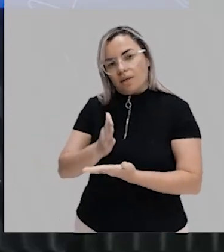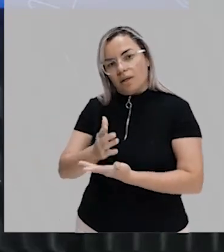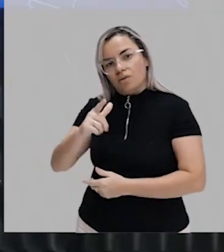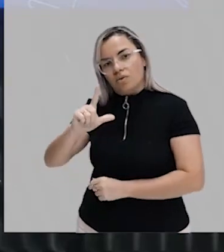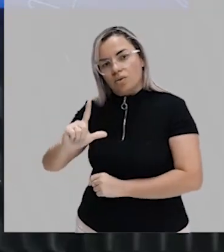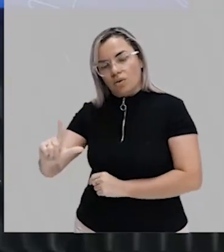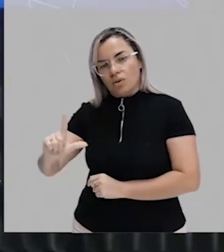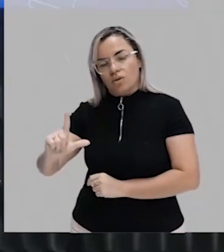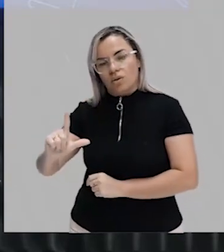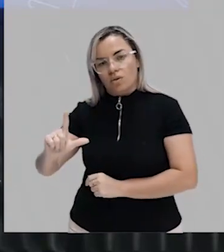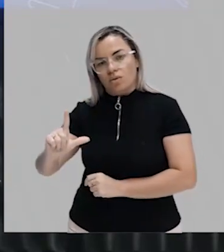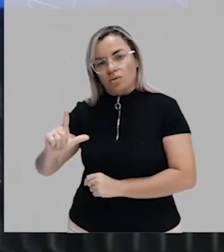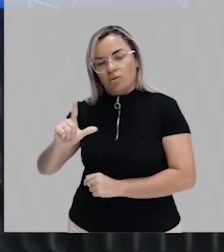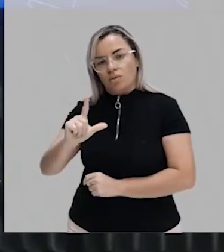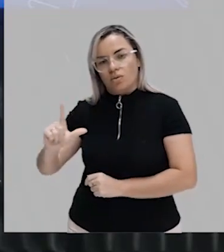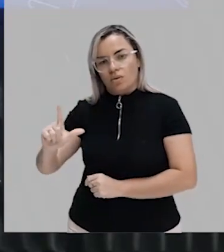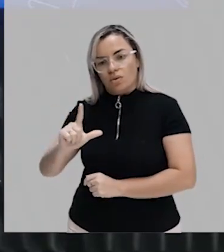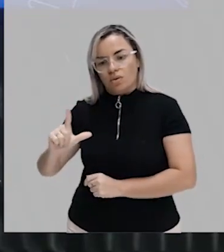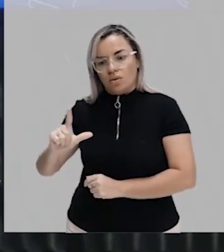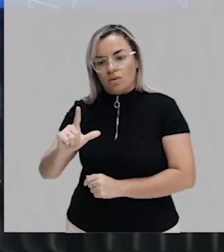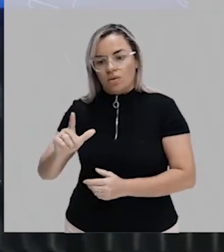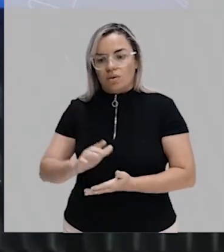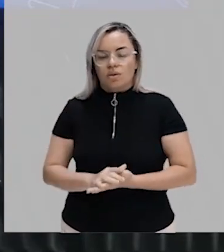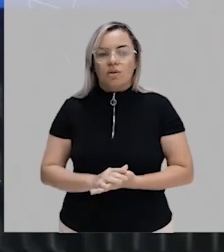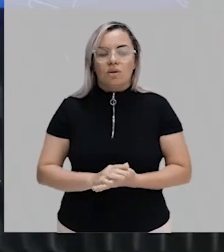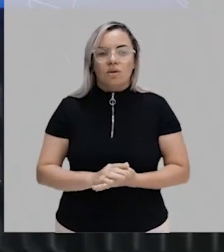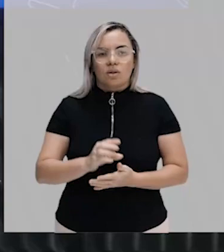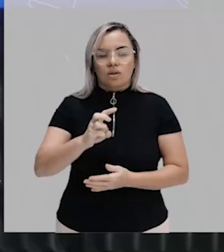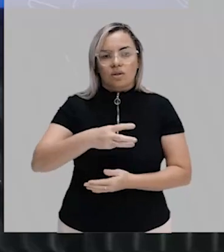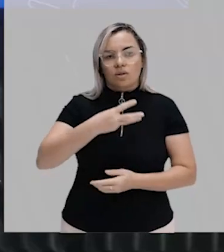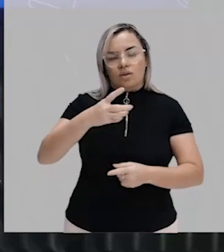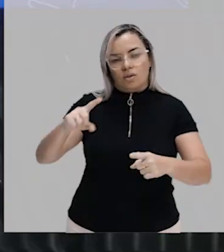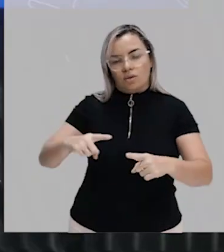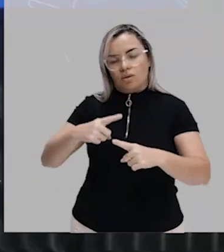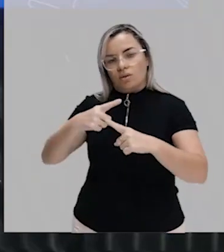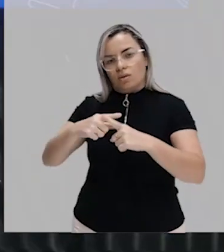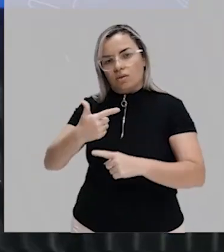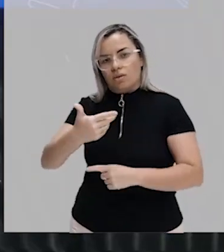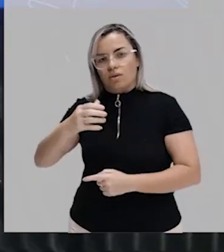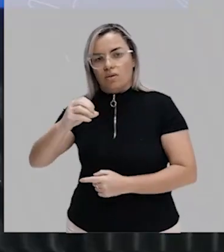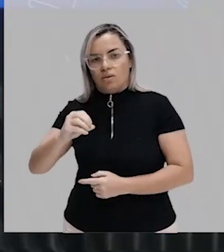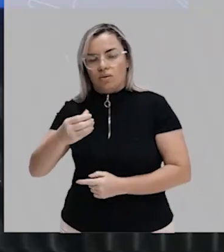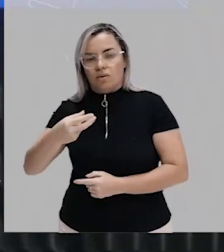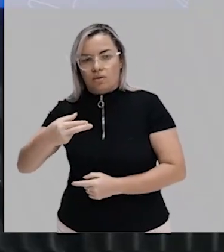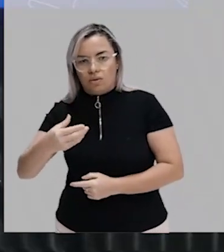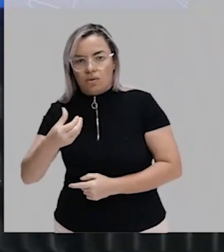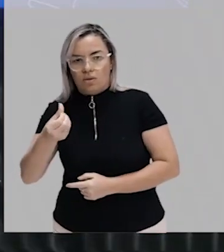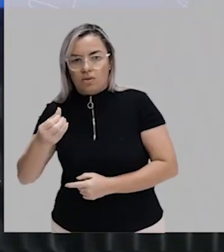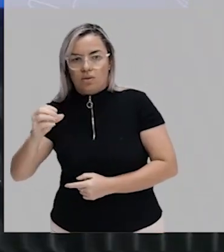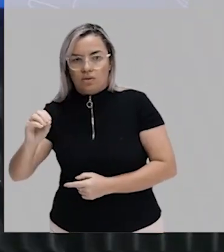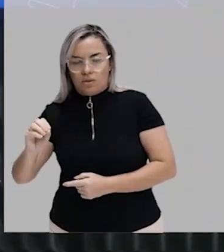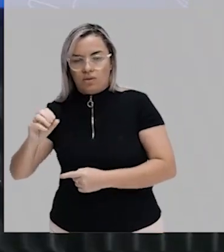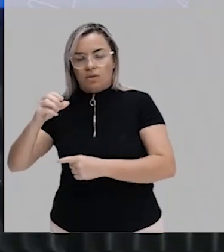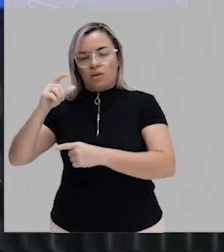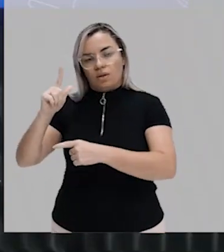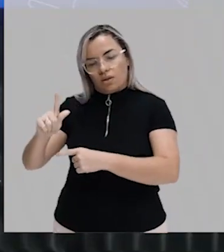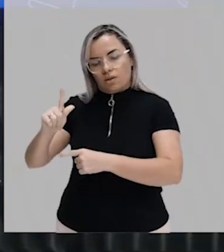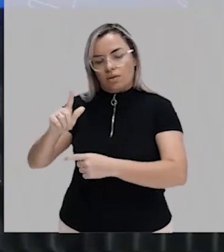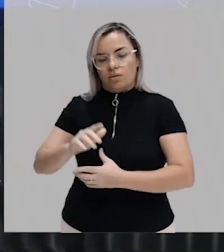tiver o triplo, né? 3 litros, 3 vezes 20, 60 gramas. Ok,